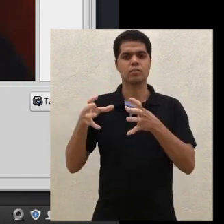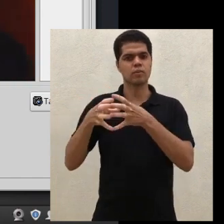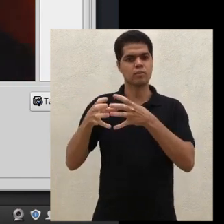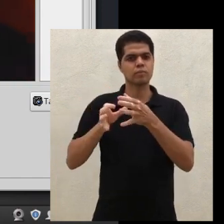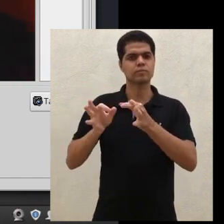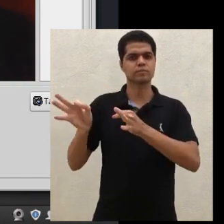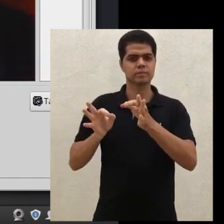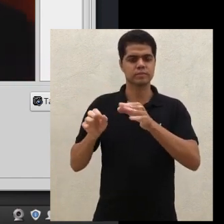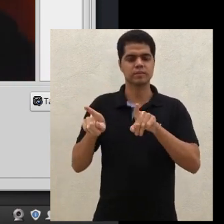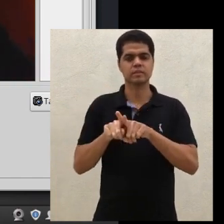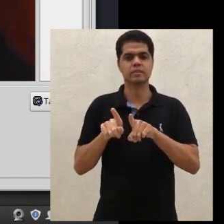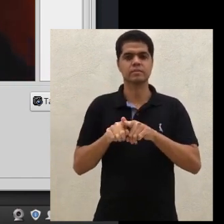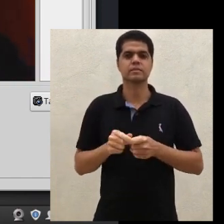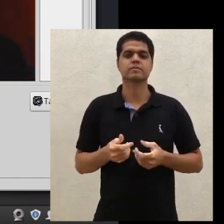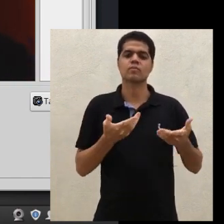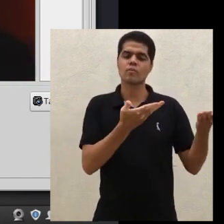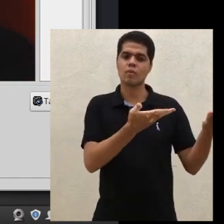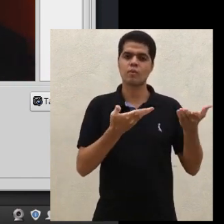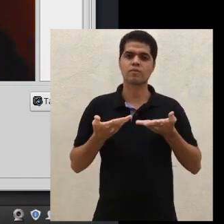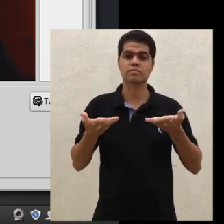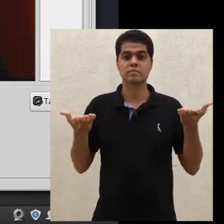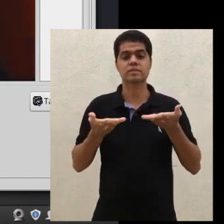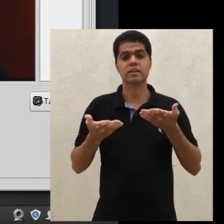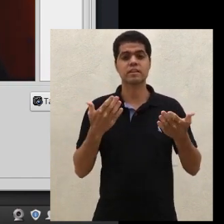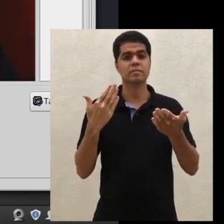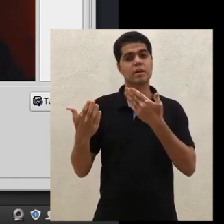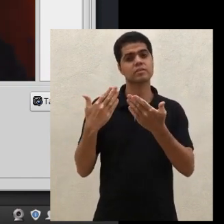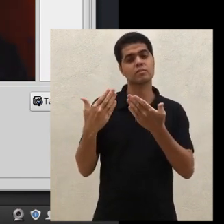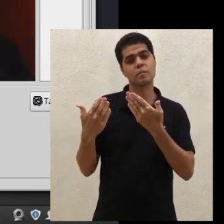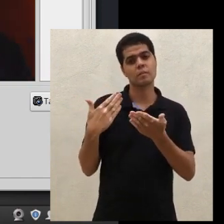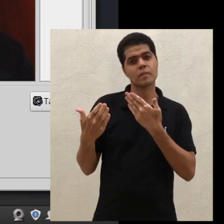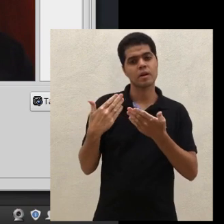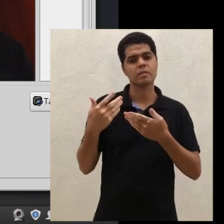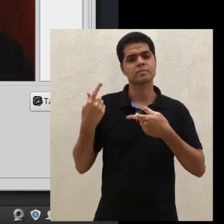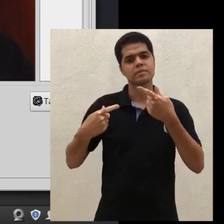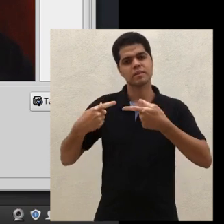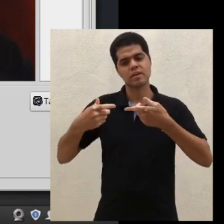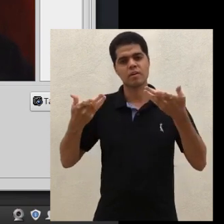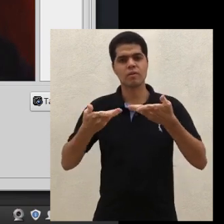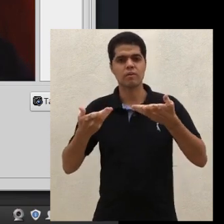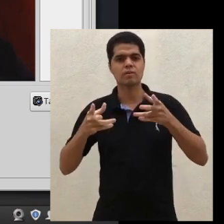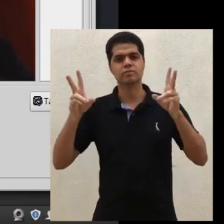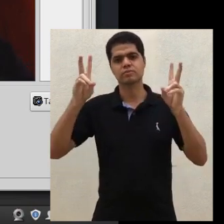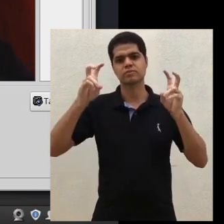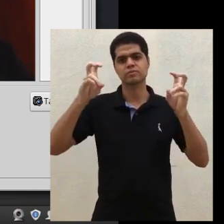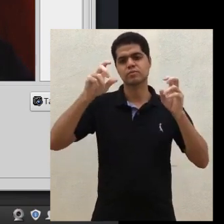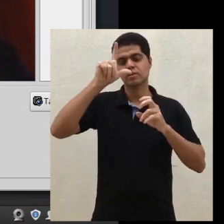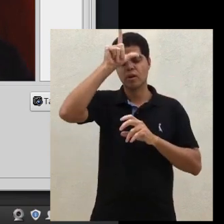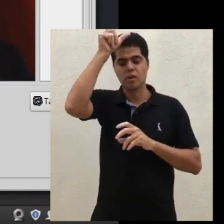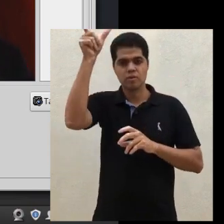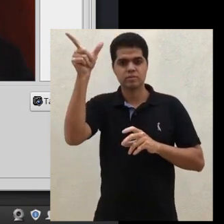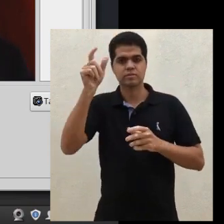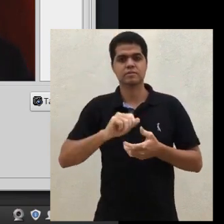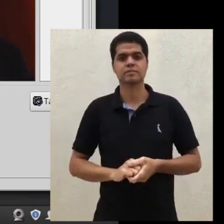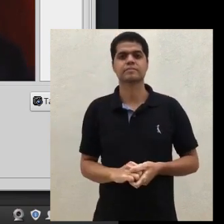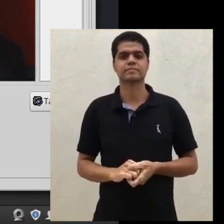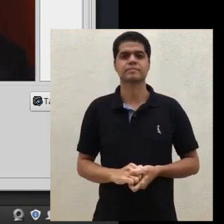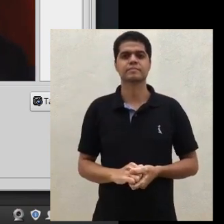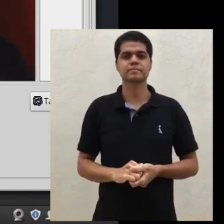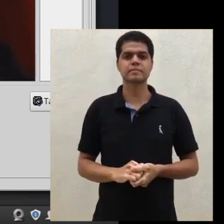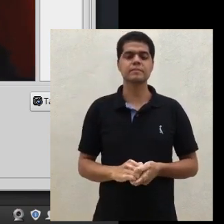do evento, o convite para estar aqui batendo um papo com vocês aí a respeito de lógica